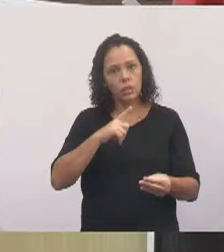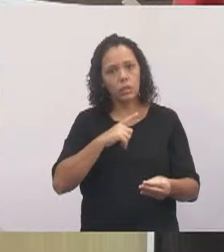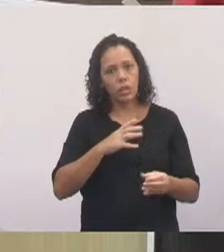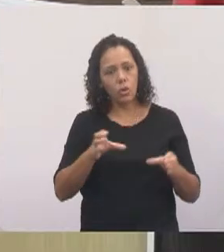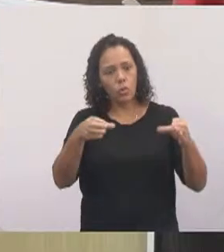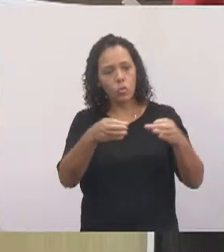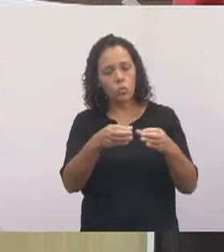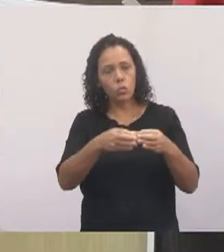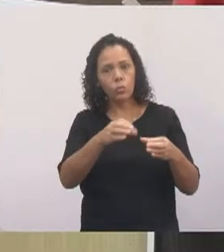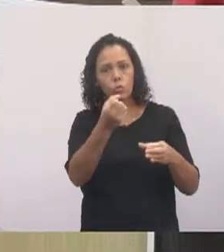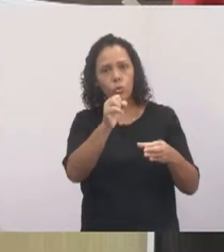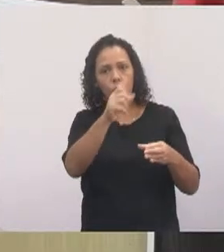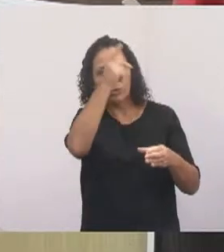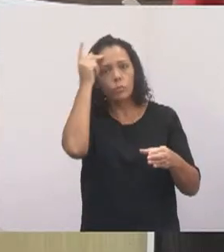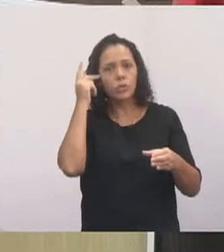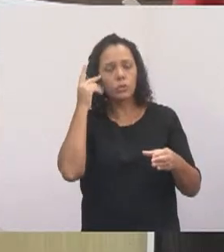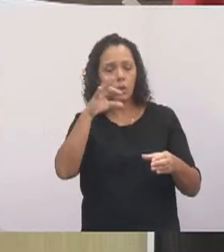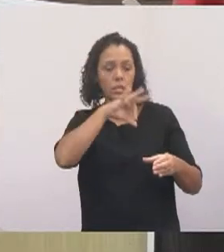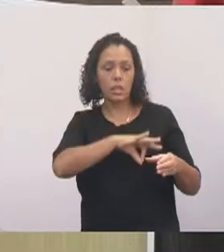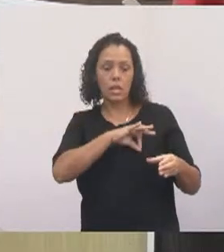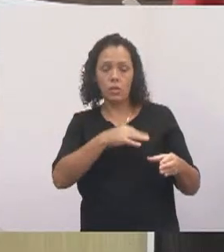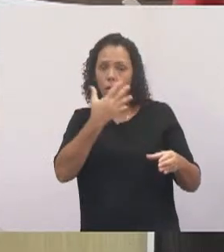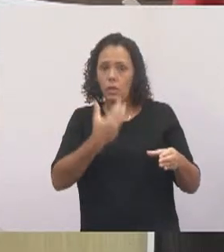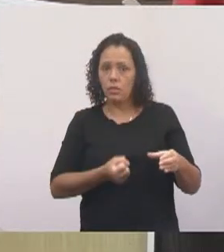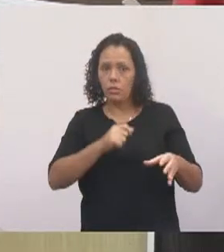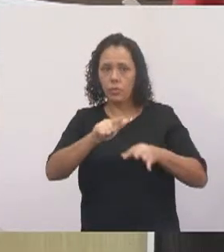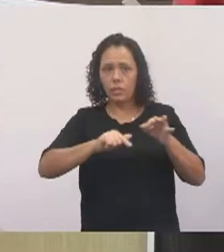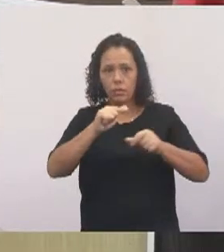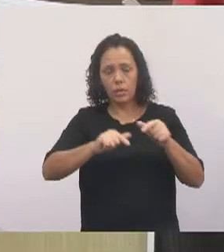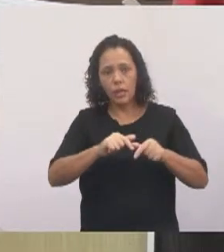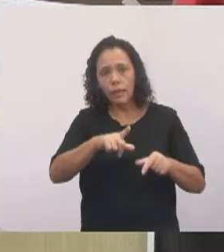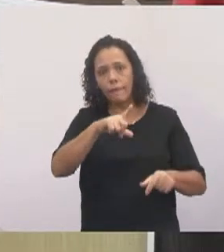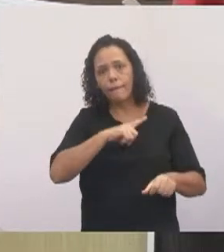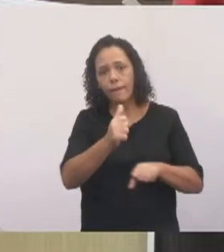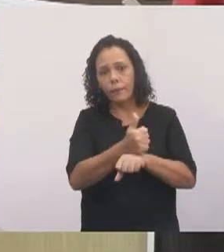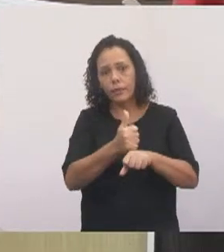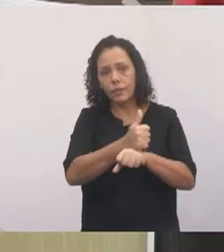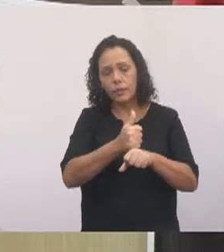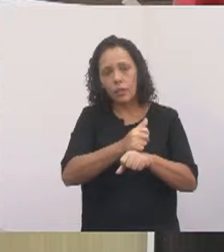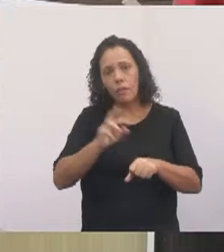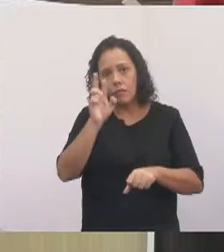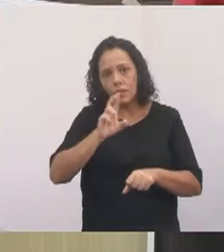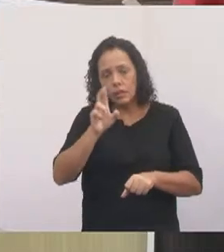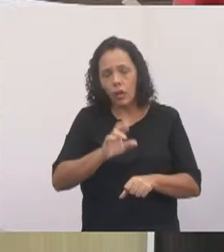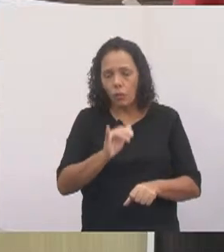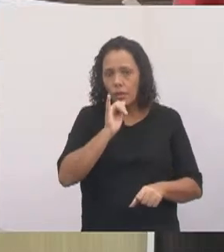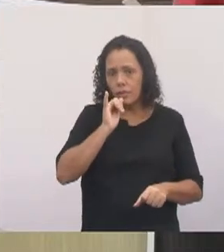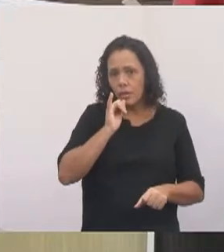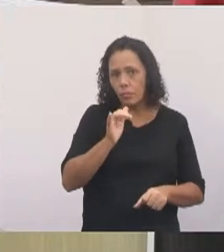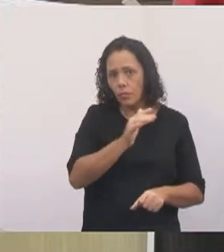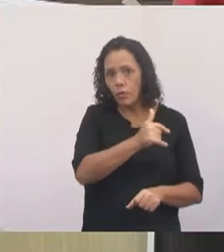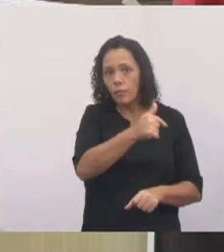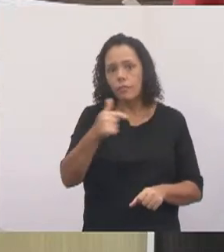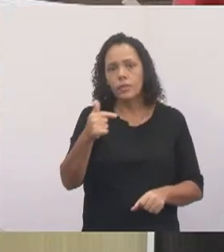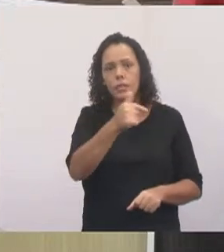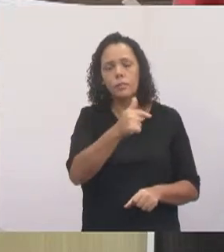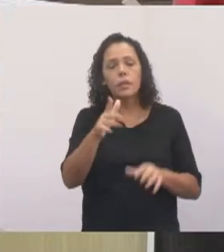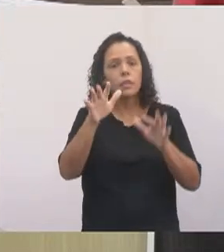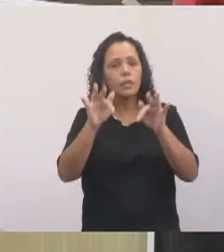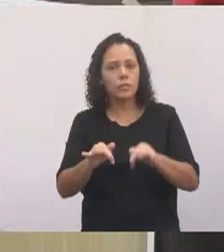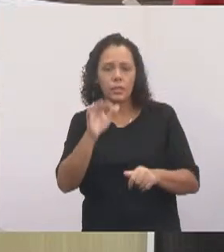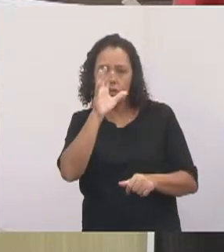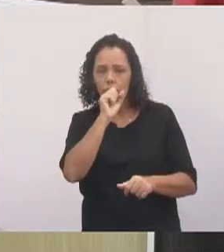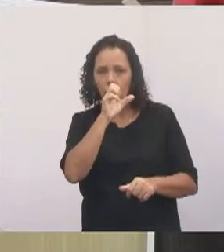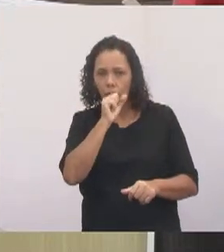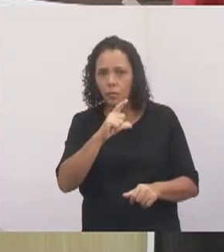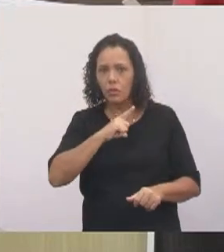salário dela para trabalhar. Eles têm que fiscalizar, lá tem um fiscal. Vai ter feira de adoção no final de semana, tá? Tem que ter a carteirinha do